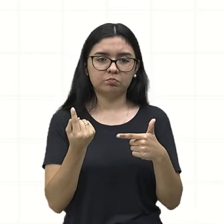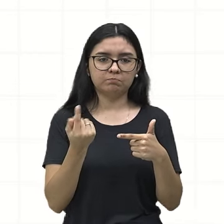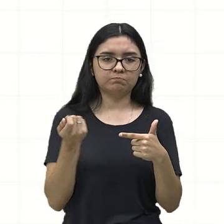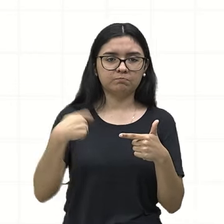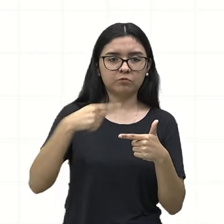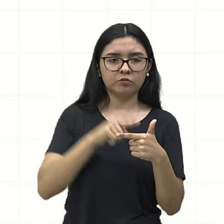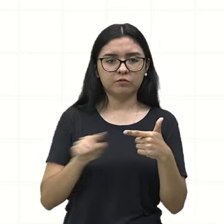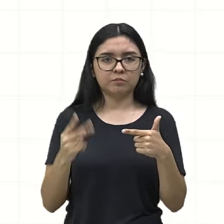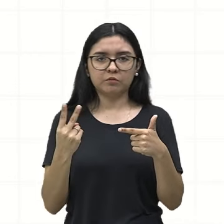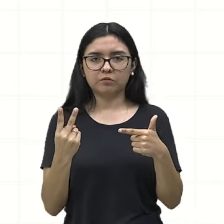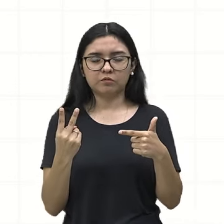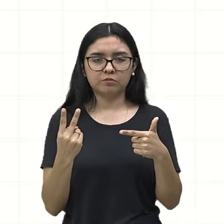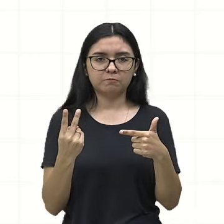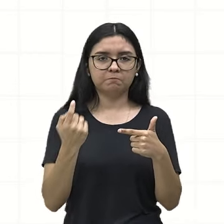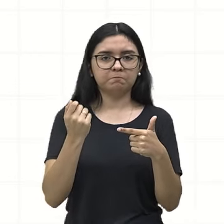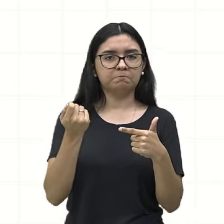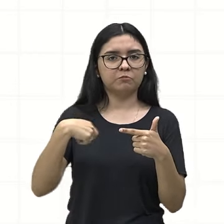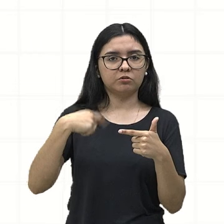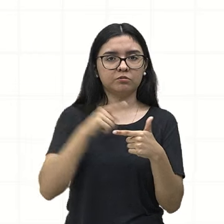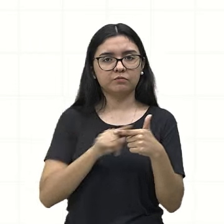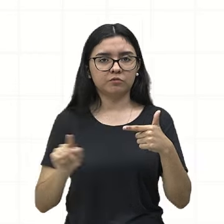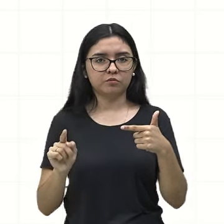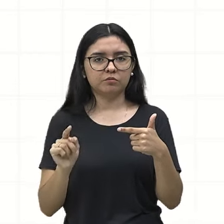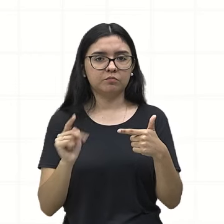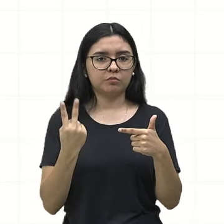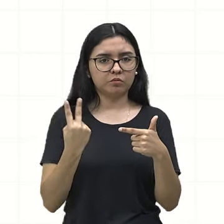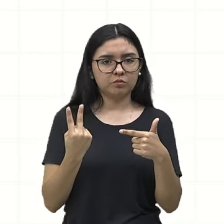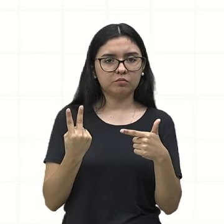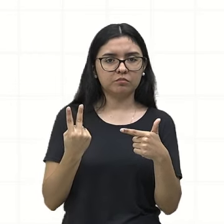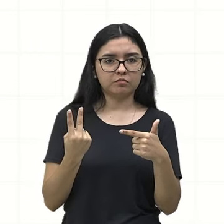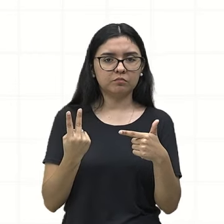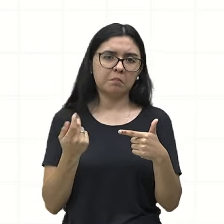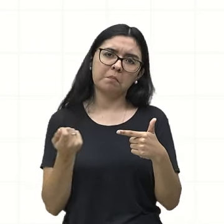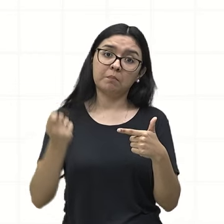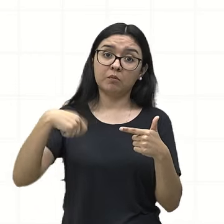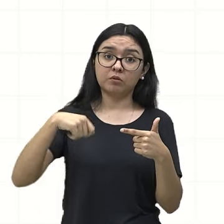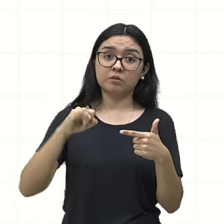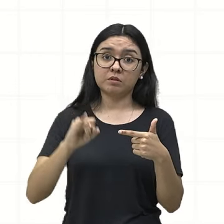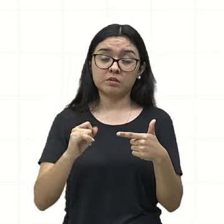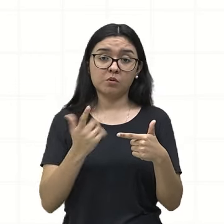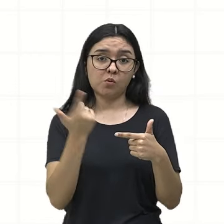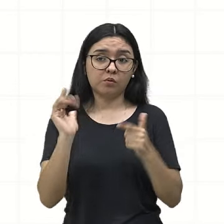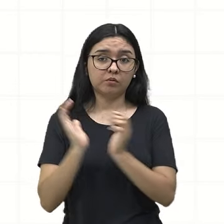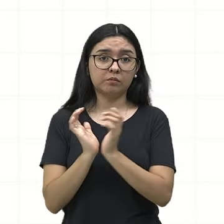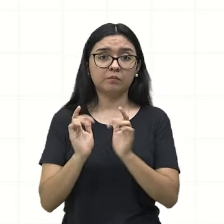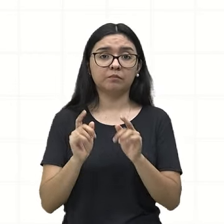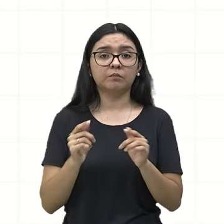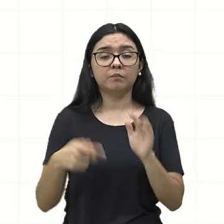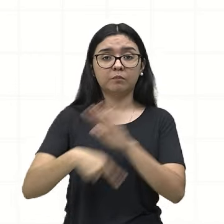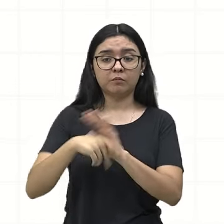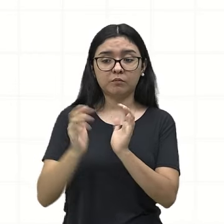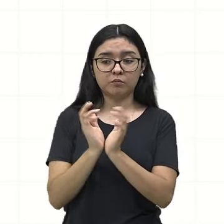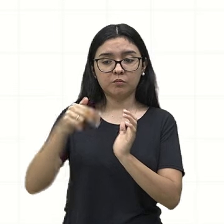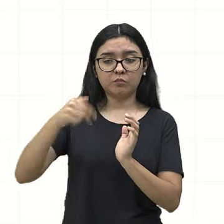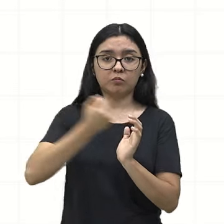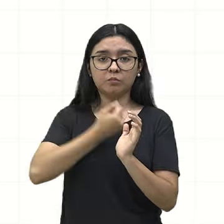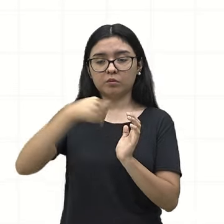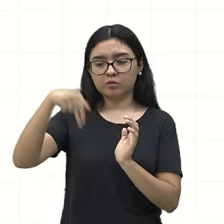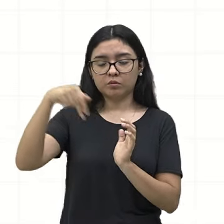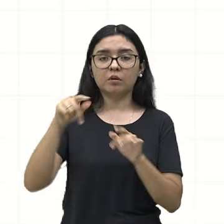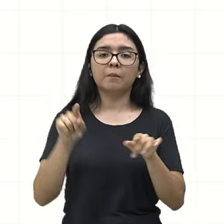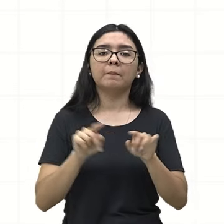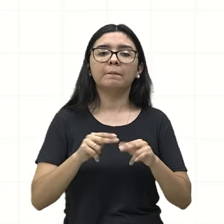2? Posso dividir 3 por 2? Até poderia se fosse um outro conjunto, mas no conjunto dos naturais, não. Porque isso aqui ia dar